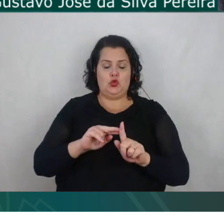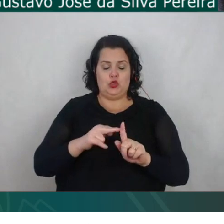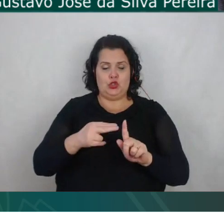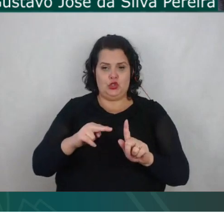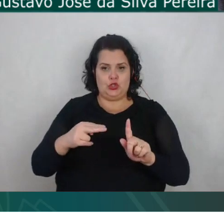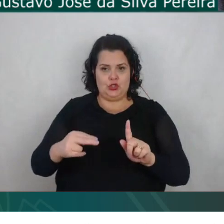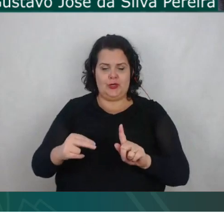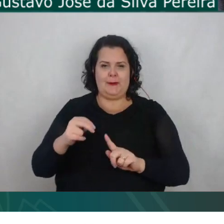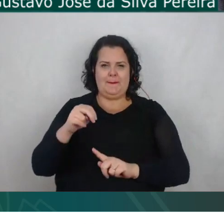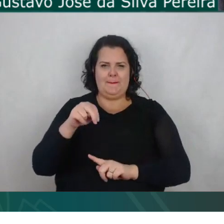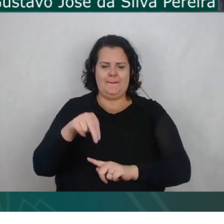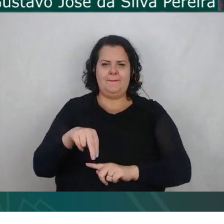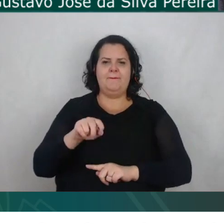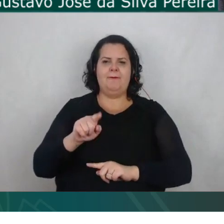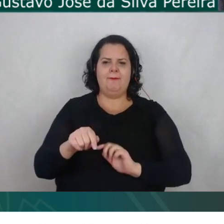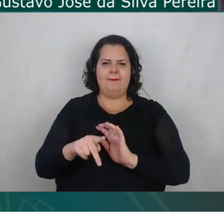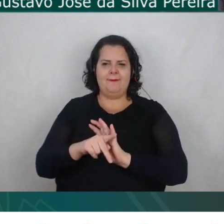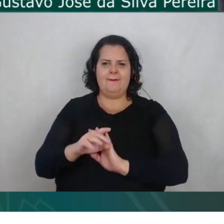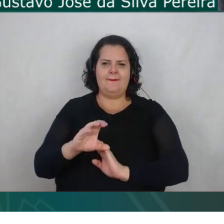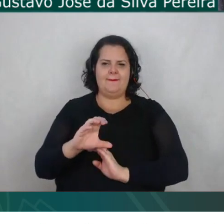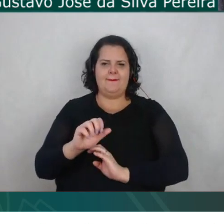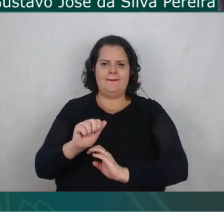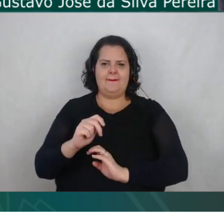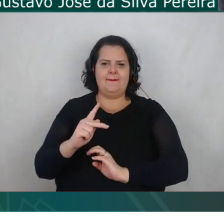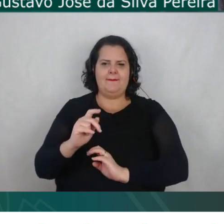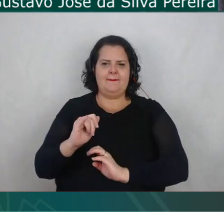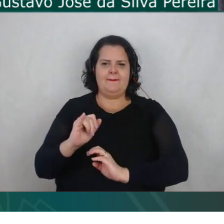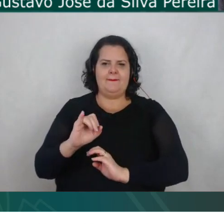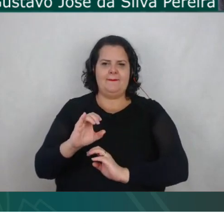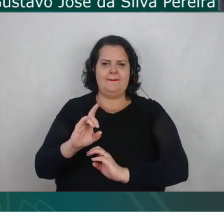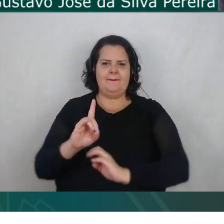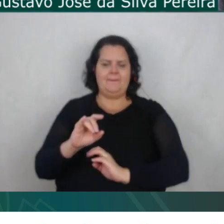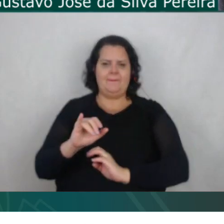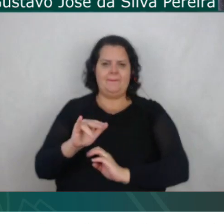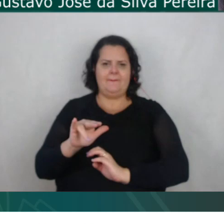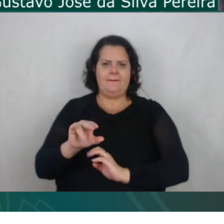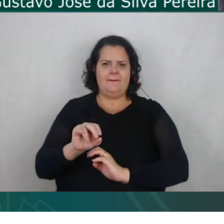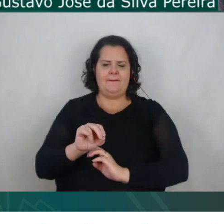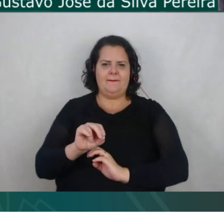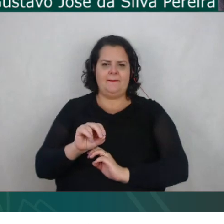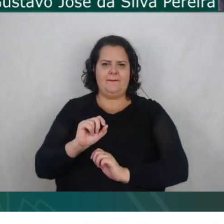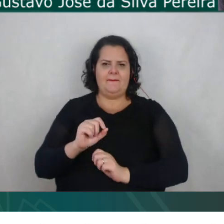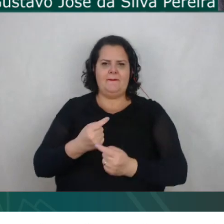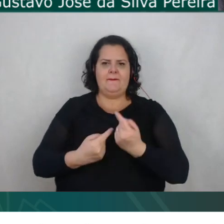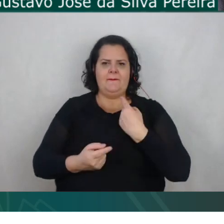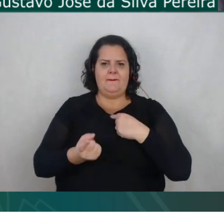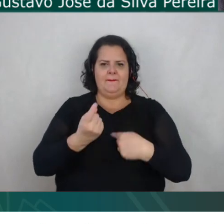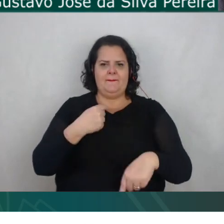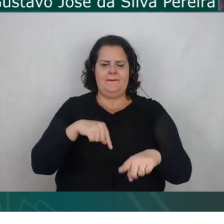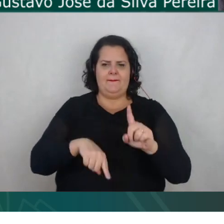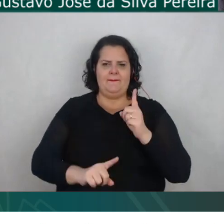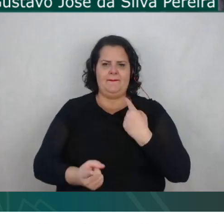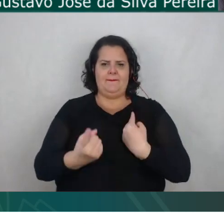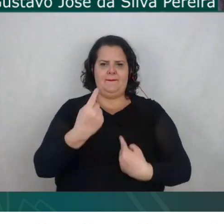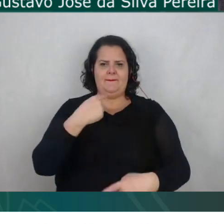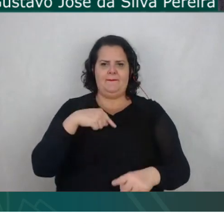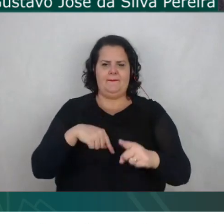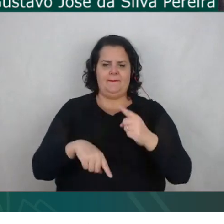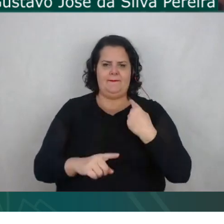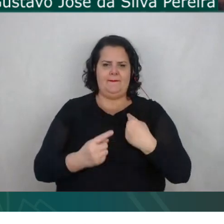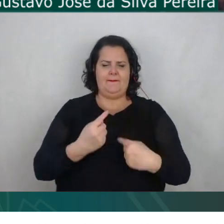capsídeo. É uma proteína que ela tem uma idade muito grande pelo ácido nucleico viral. O ácido nucleico